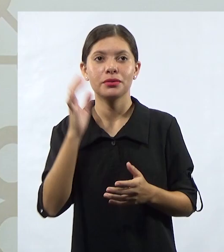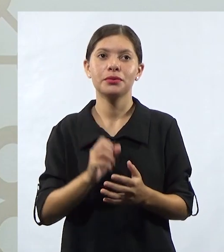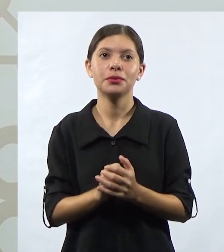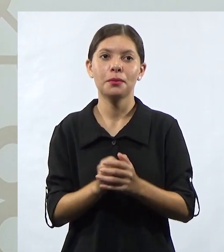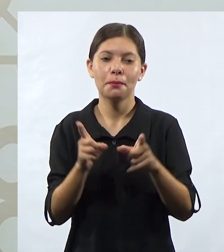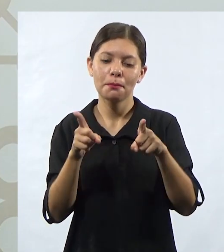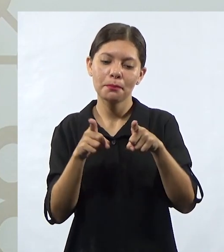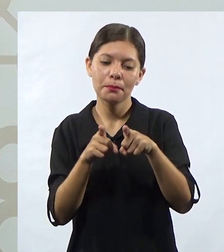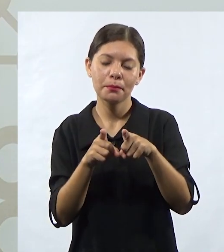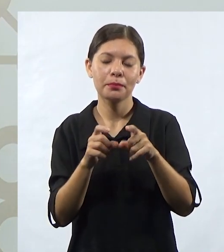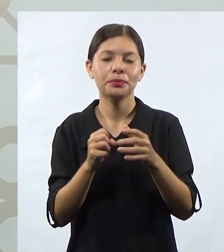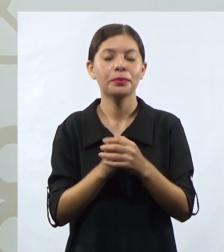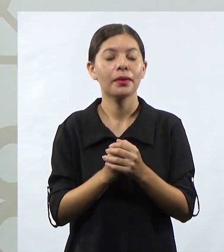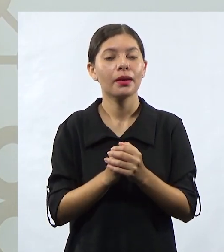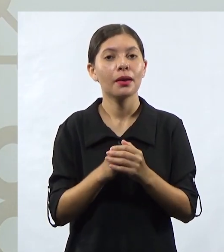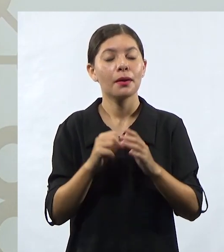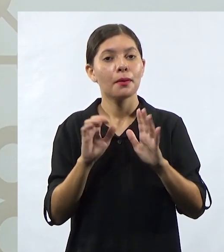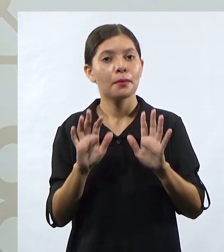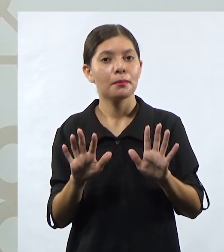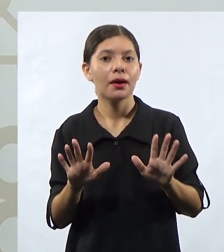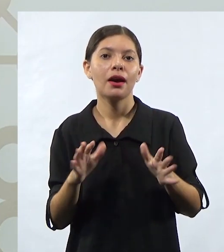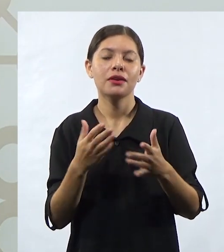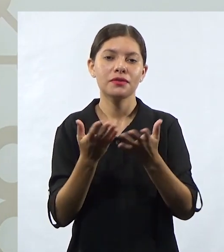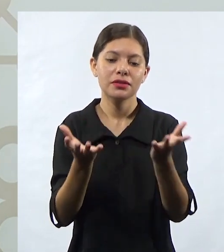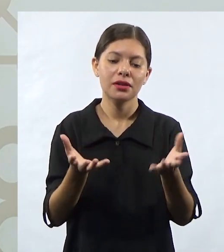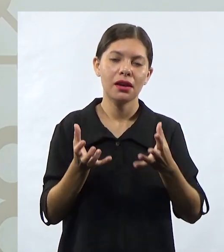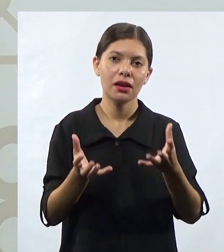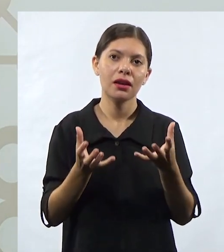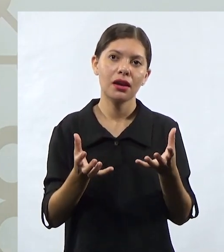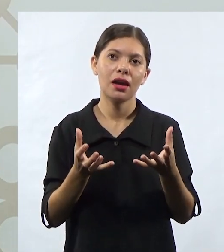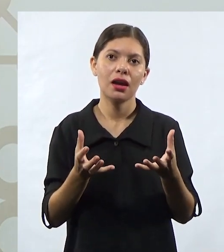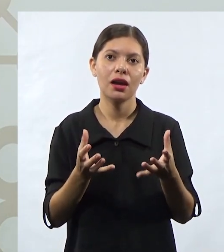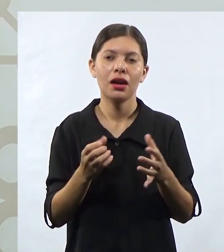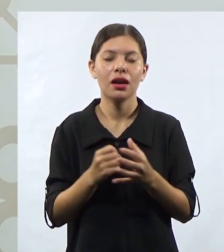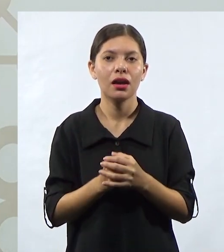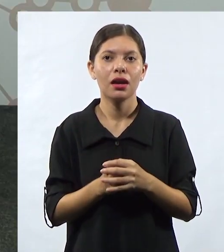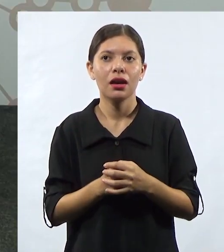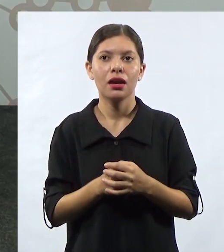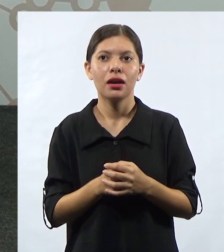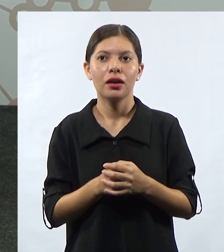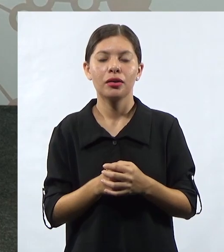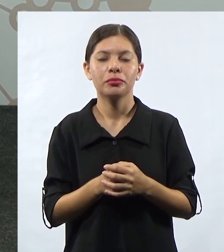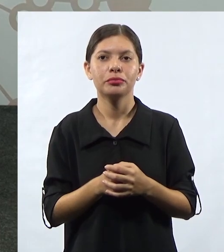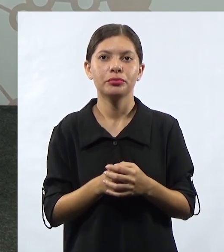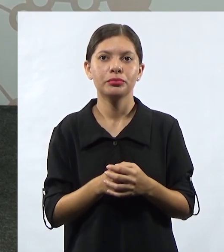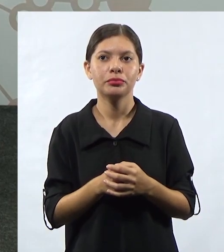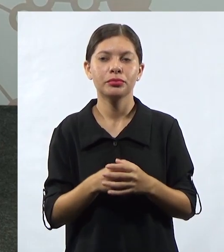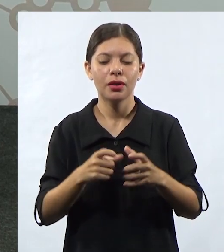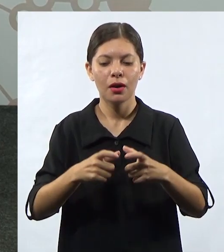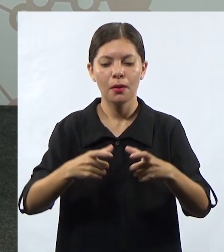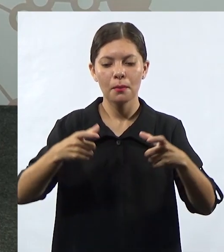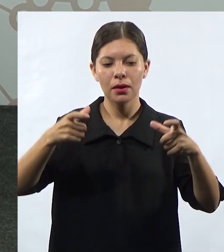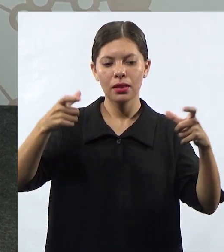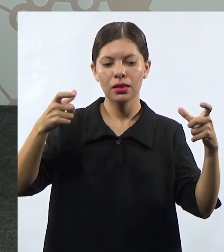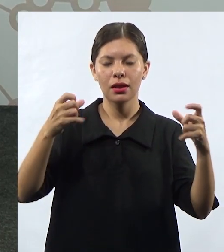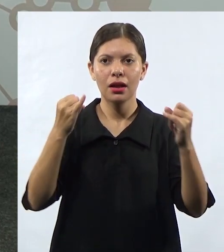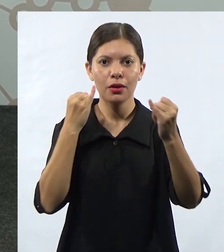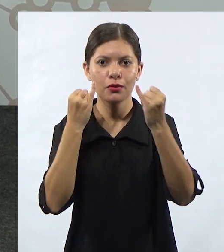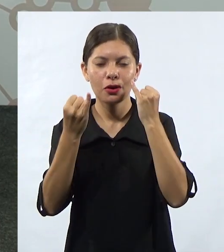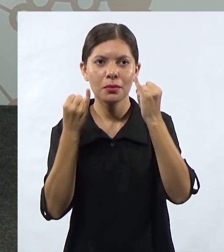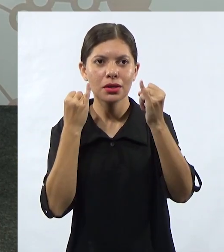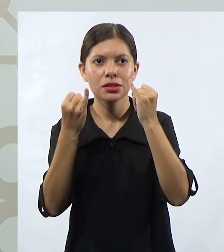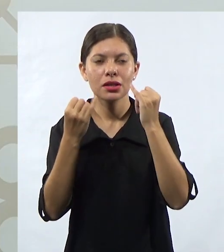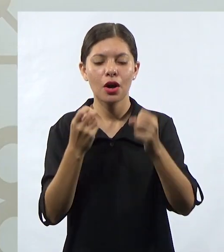expandir essa informação, ele pode colocar, procure mais no link, ou você coloca o título